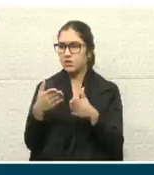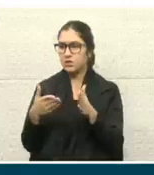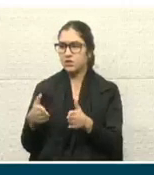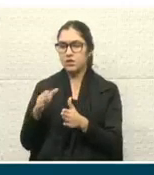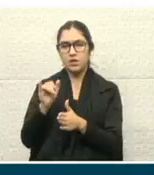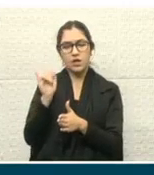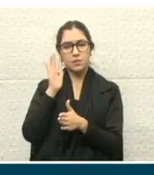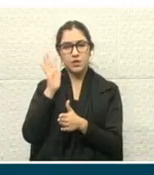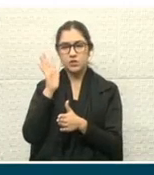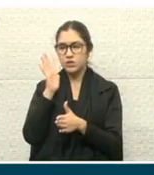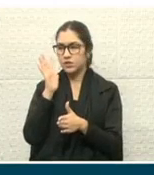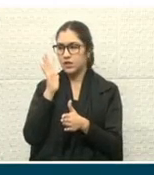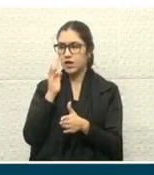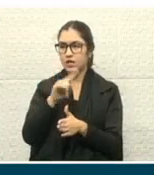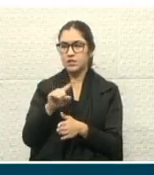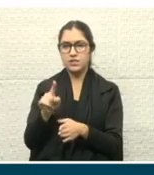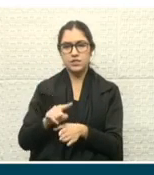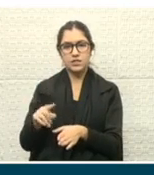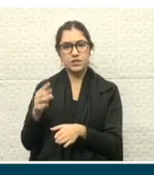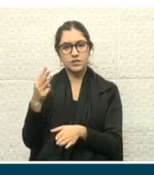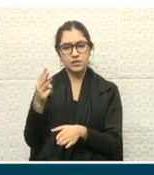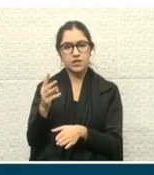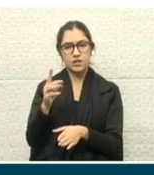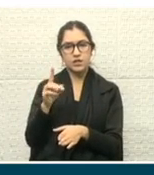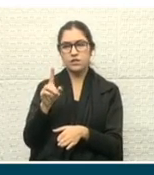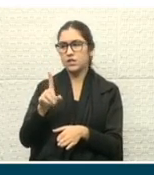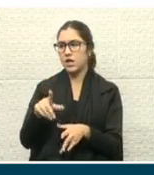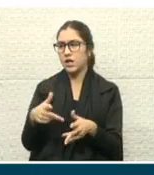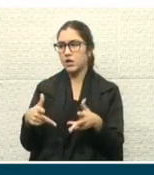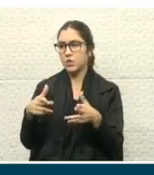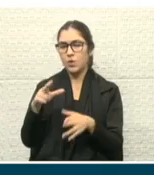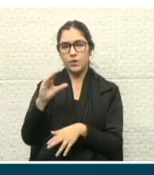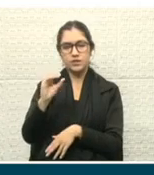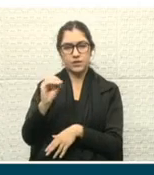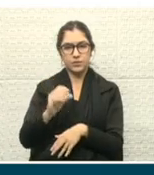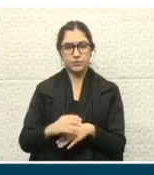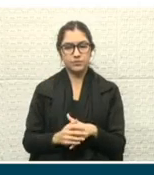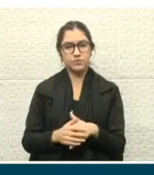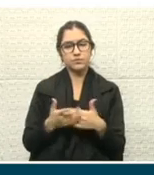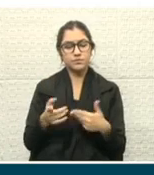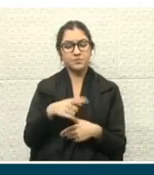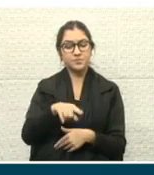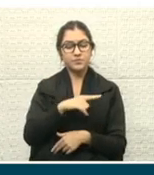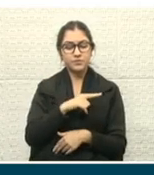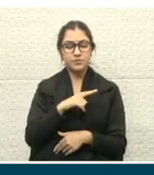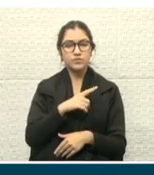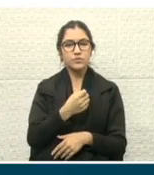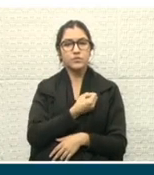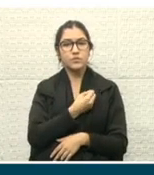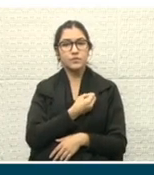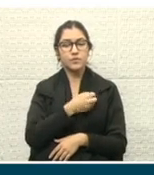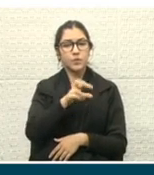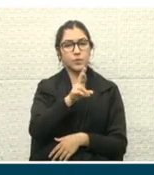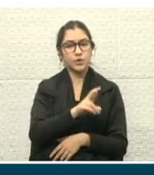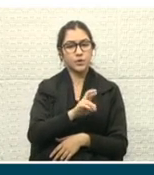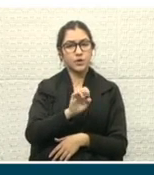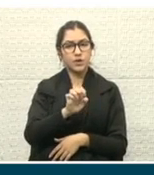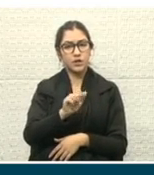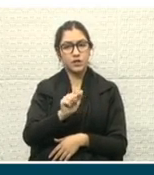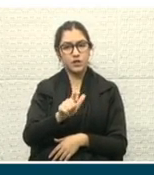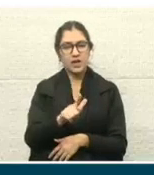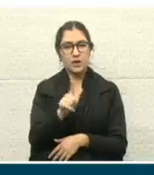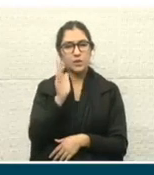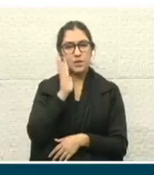parte imaginária de Z3 é igual a 0. Porque nós temos um número real.